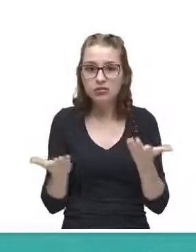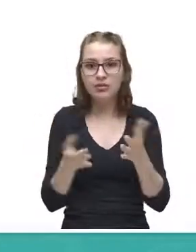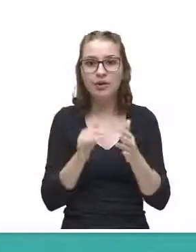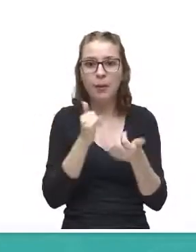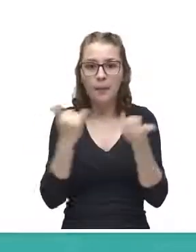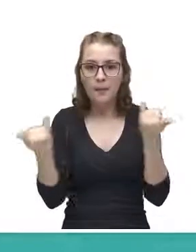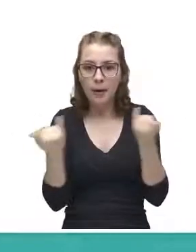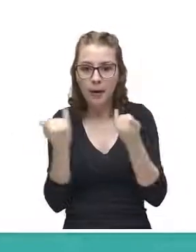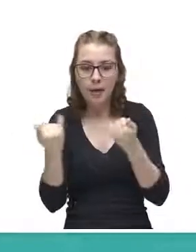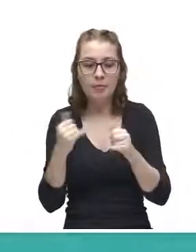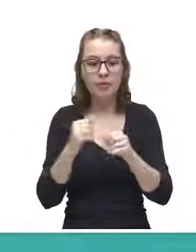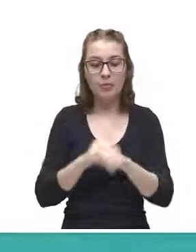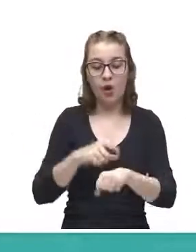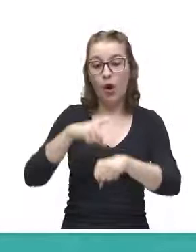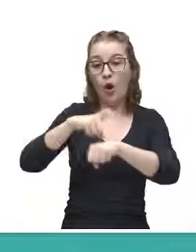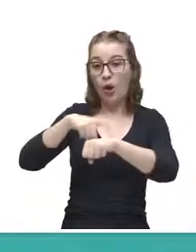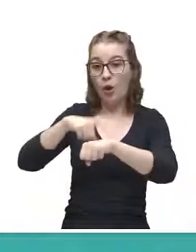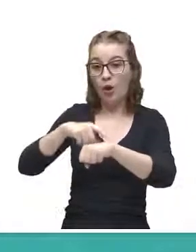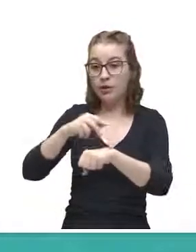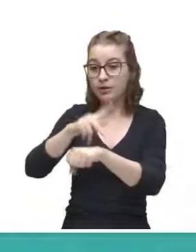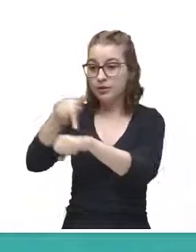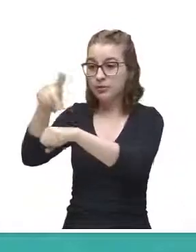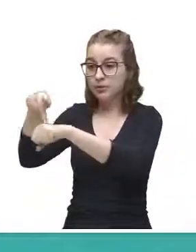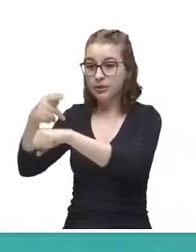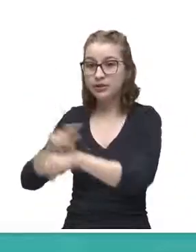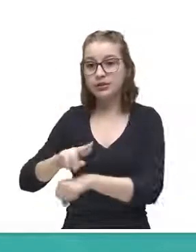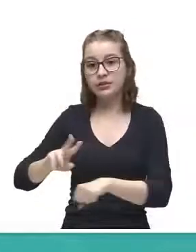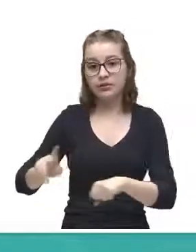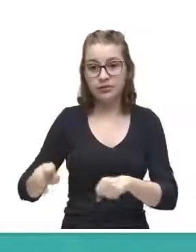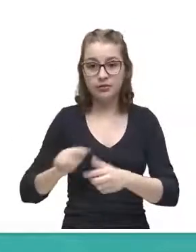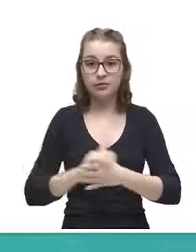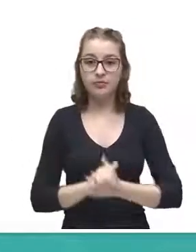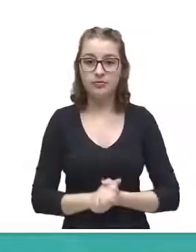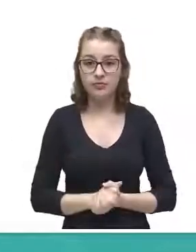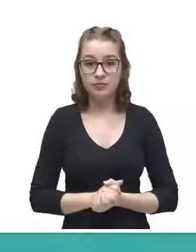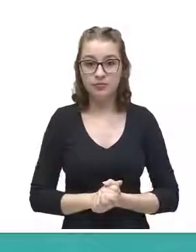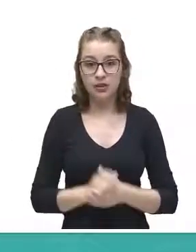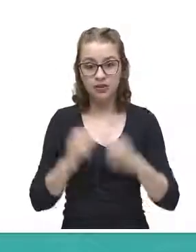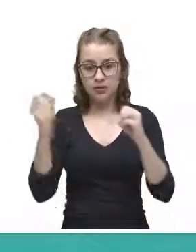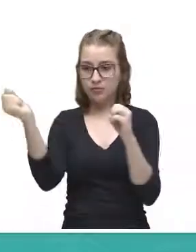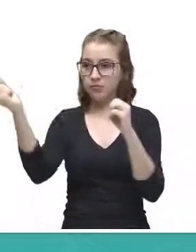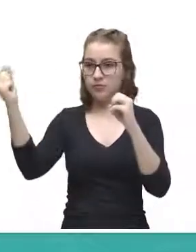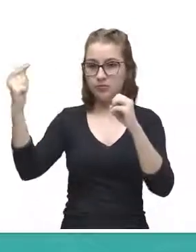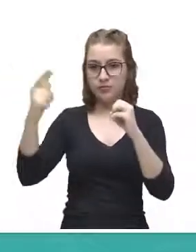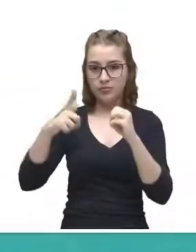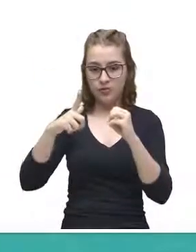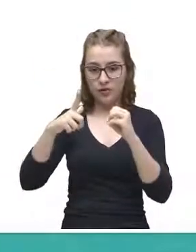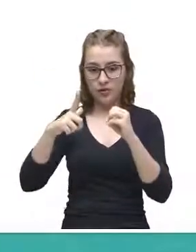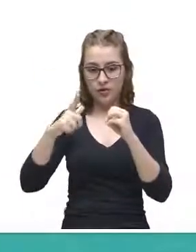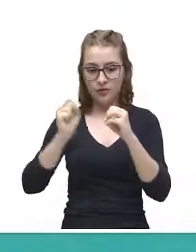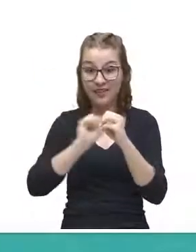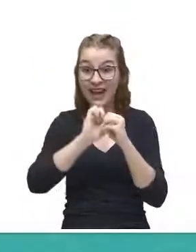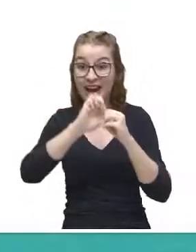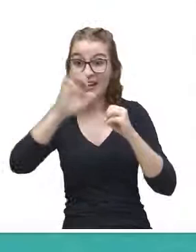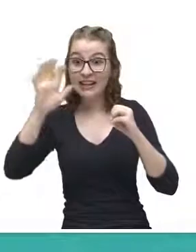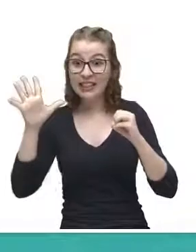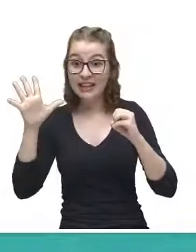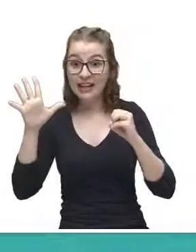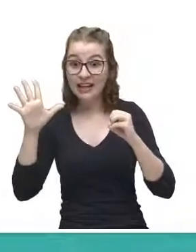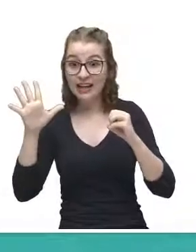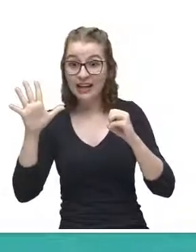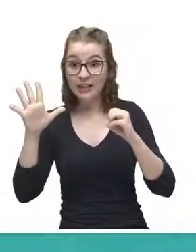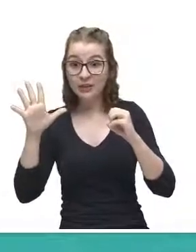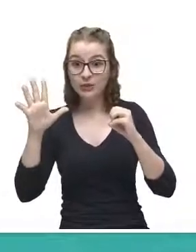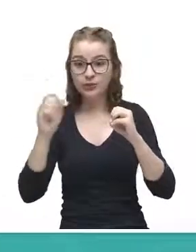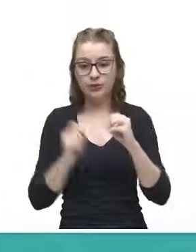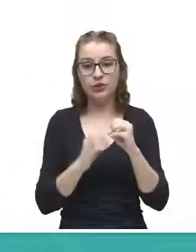o fuso horário. Então, uma parte que tem a iluminação solar vai ser o dia, vai girando, de acordo com o